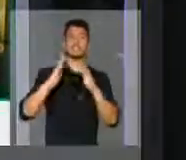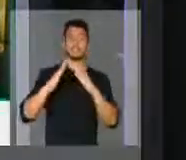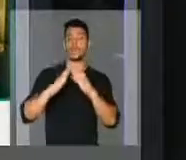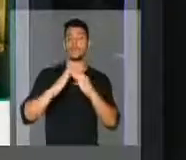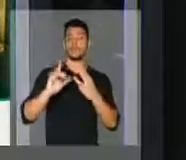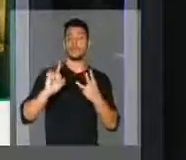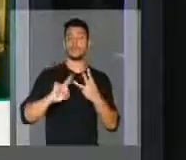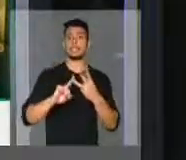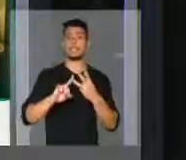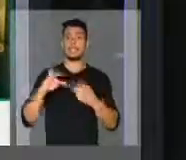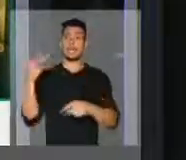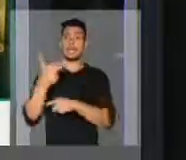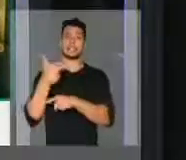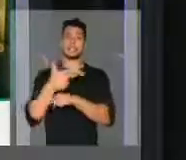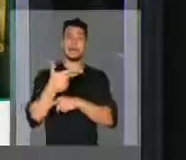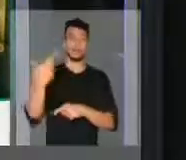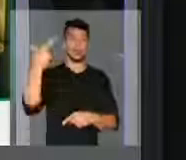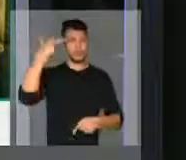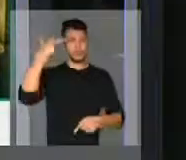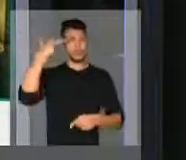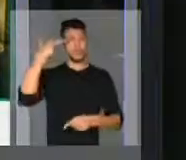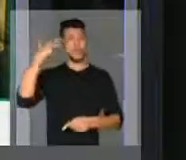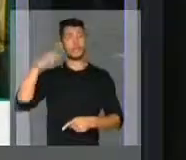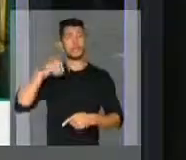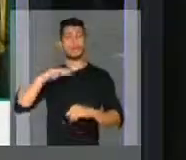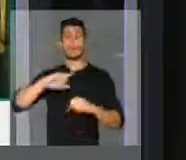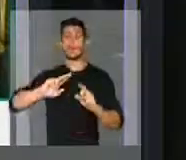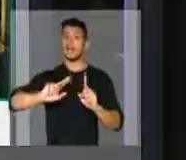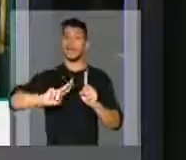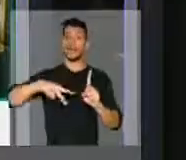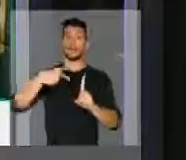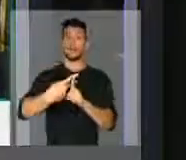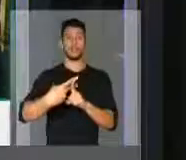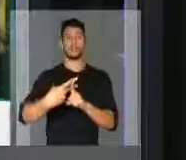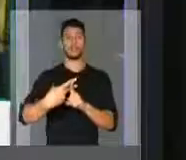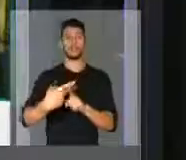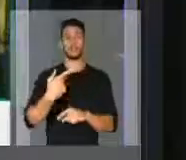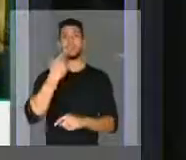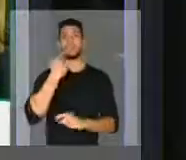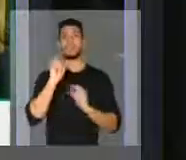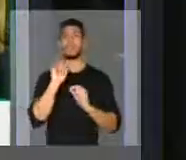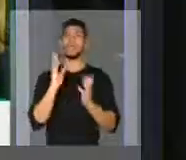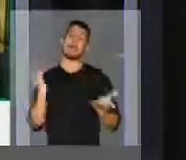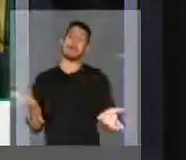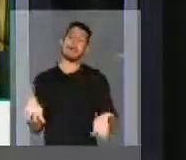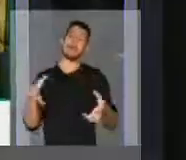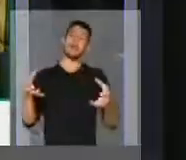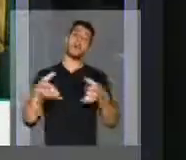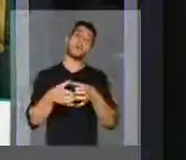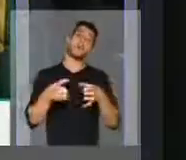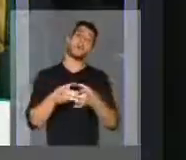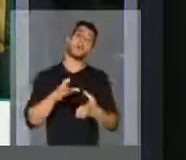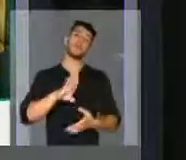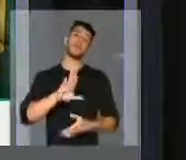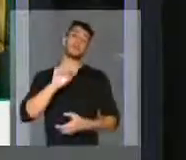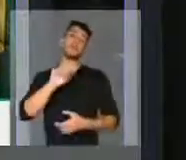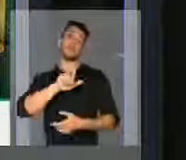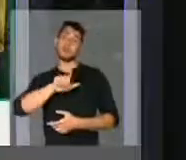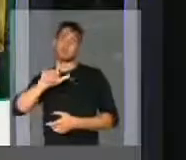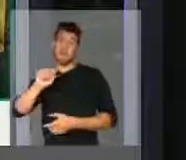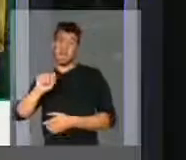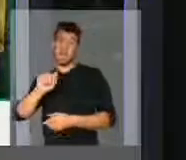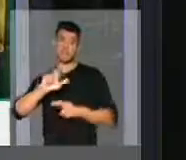E pela falta de argumento, preferem dizer que a bancada da bala, que eu me orgulho